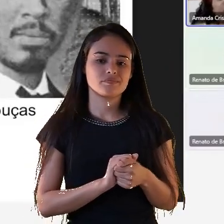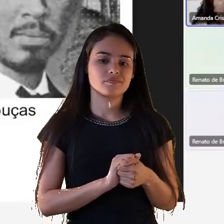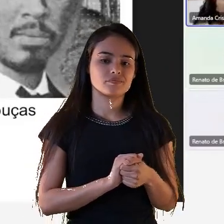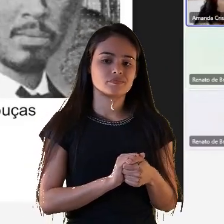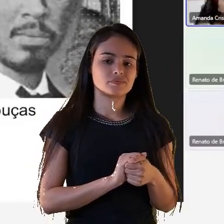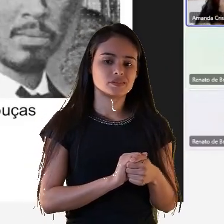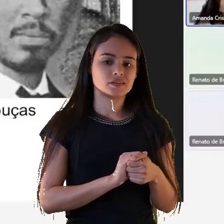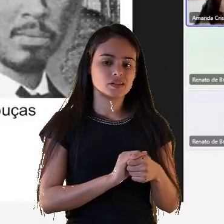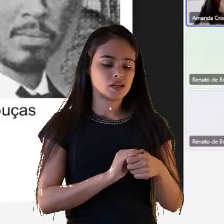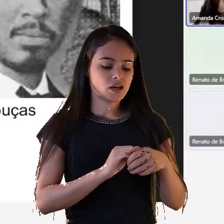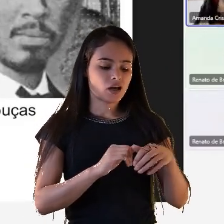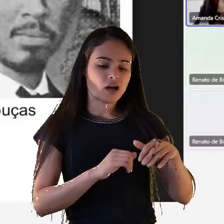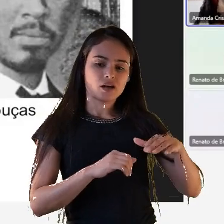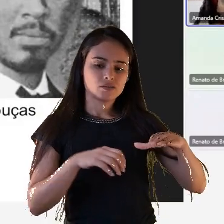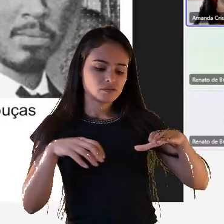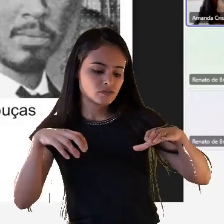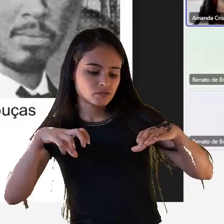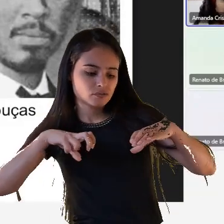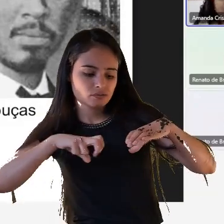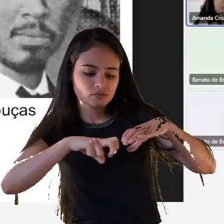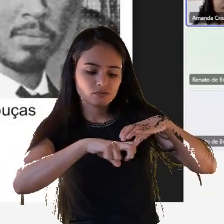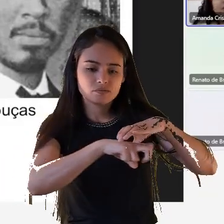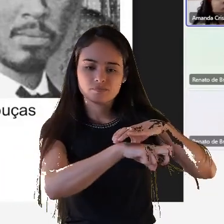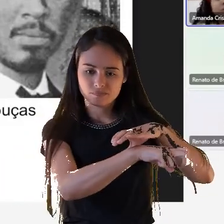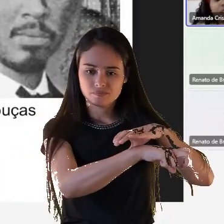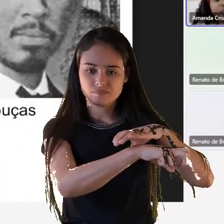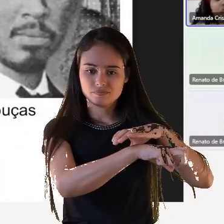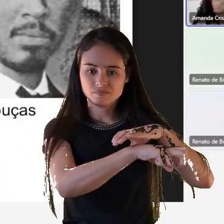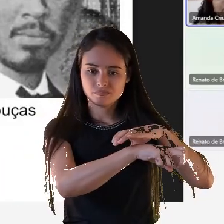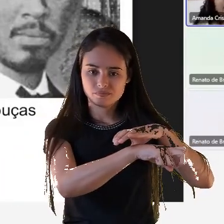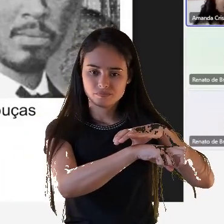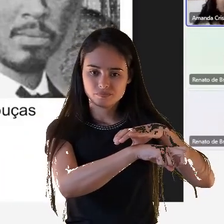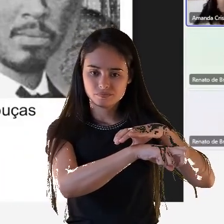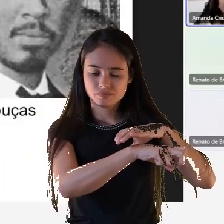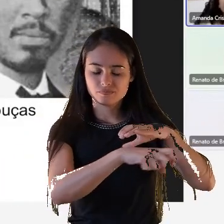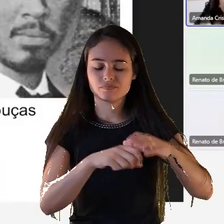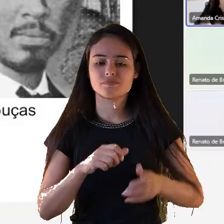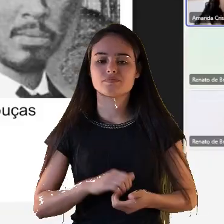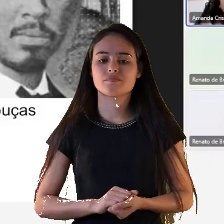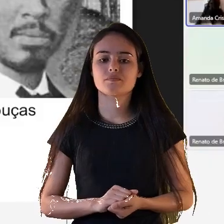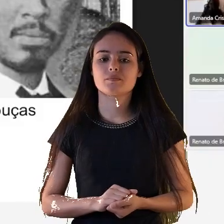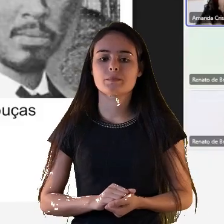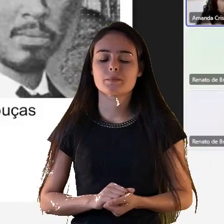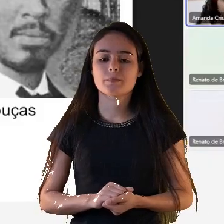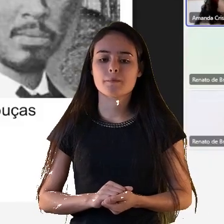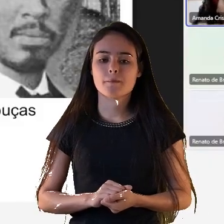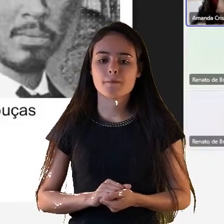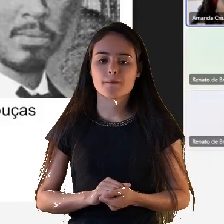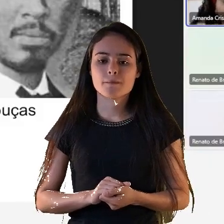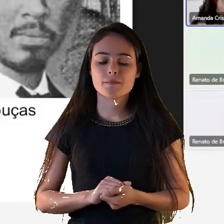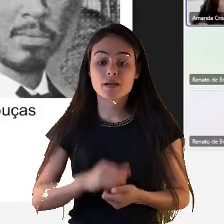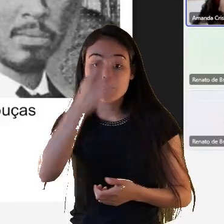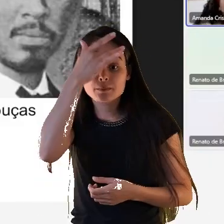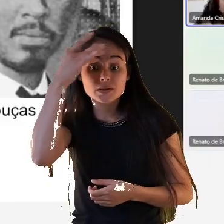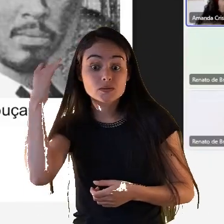que ou do século XIX, do início do século XX, que também foram